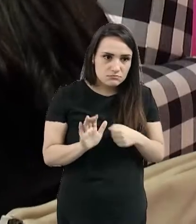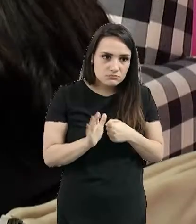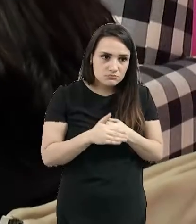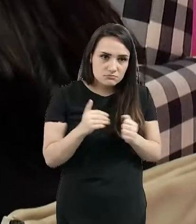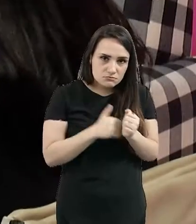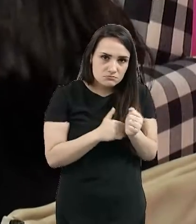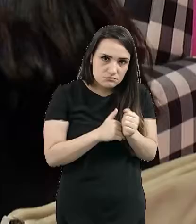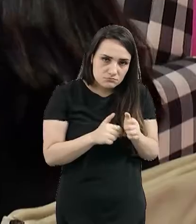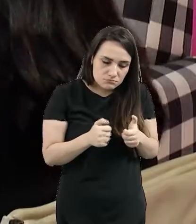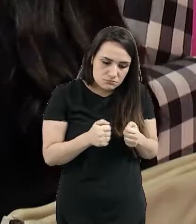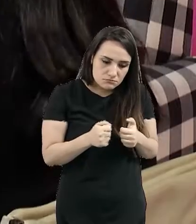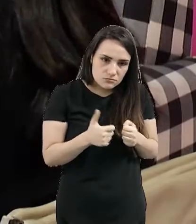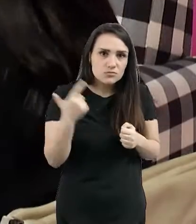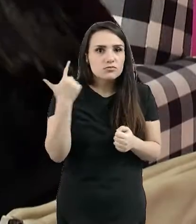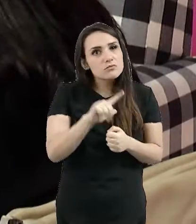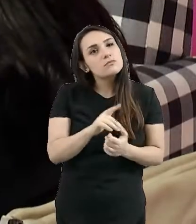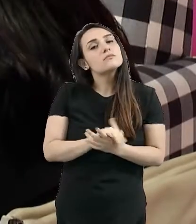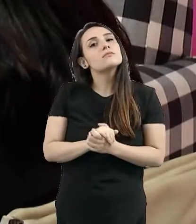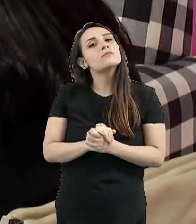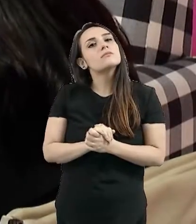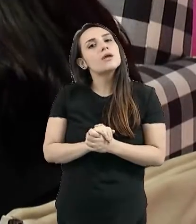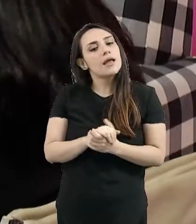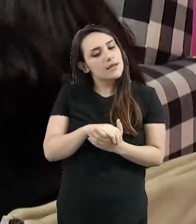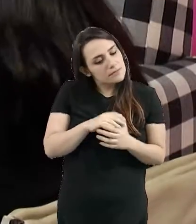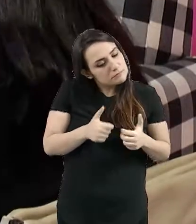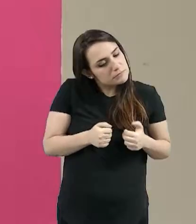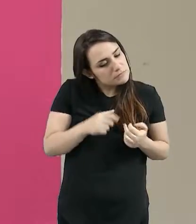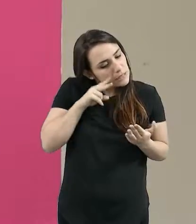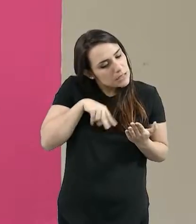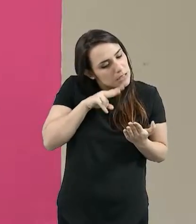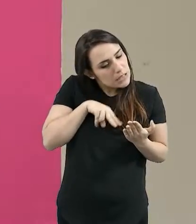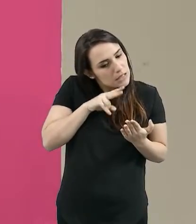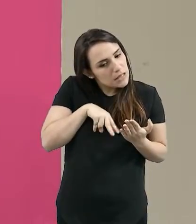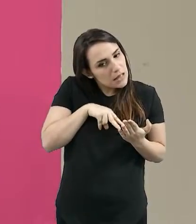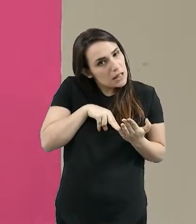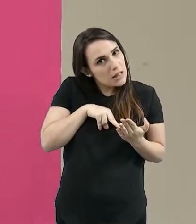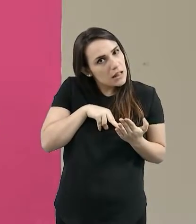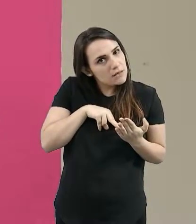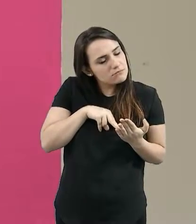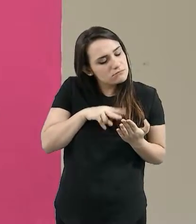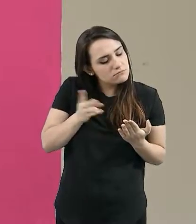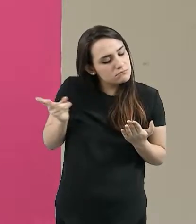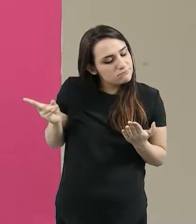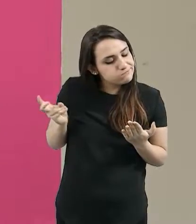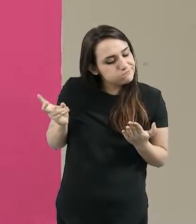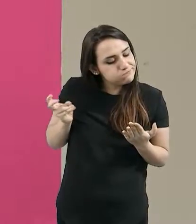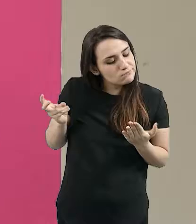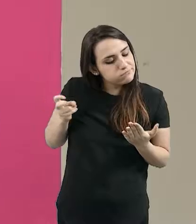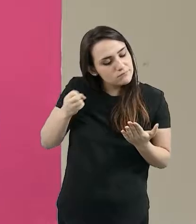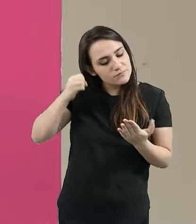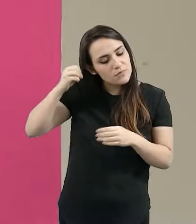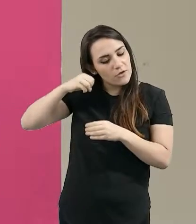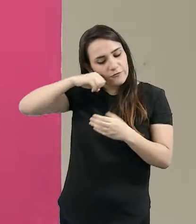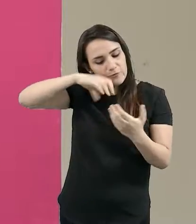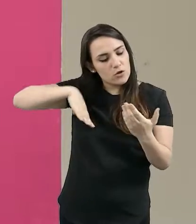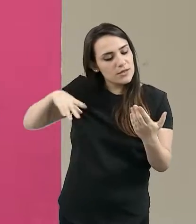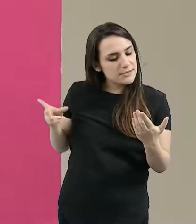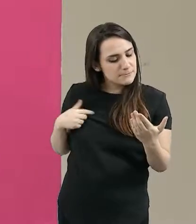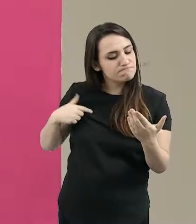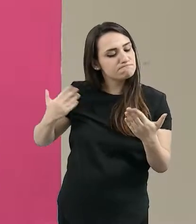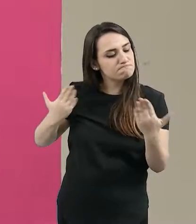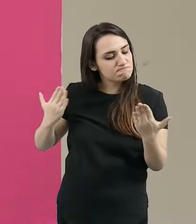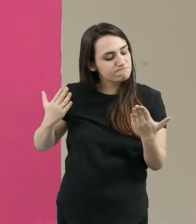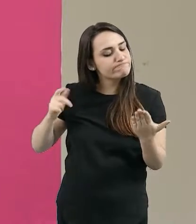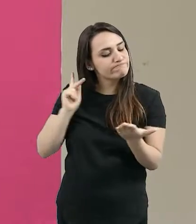agressor, num smartphone, num notebook, num computador, você consegue escrever, você consegue estar lendo e ao mesmo tempo